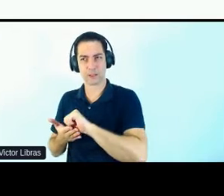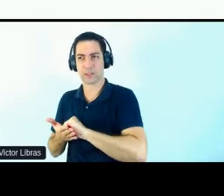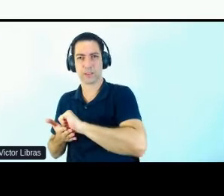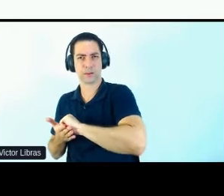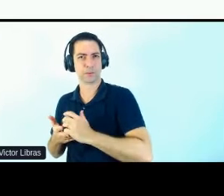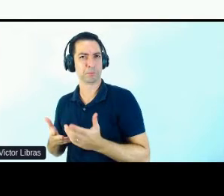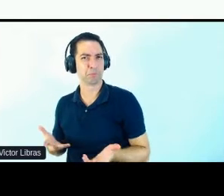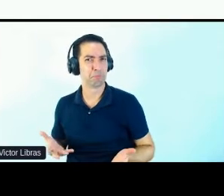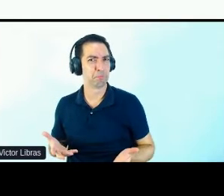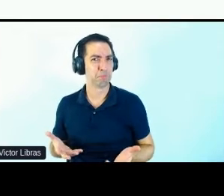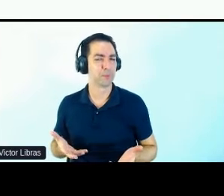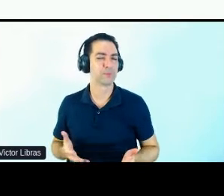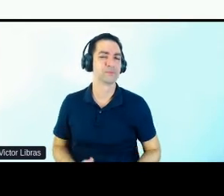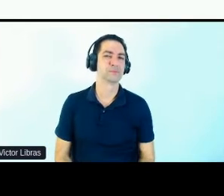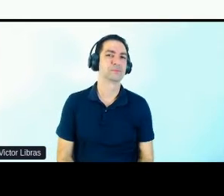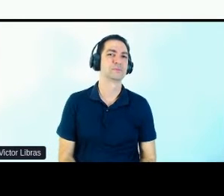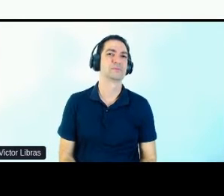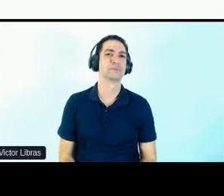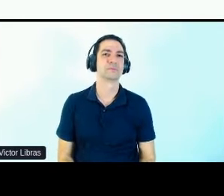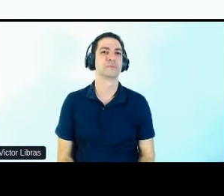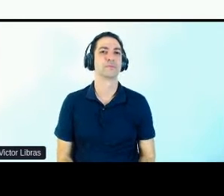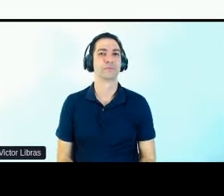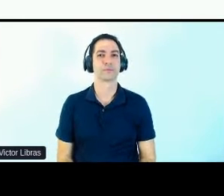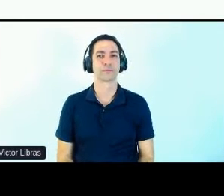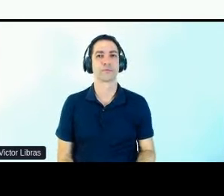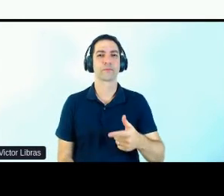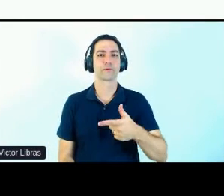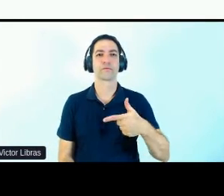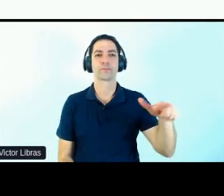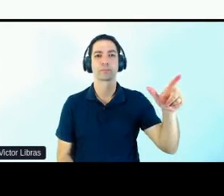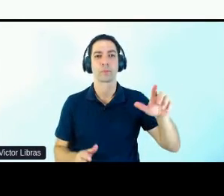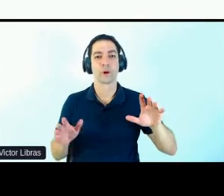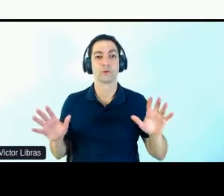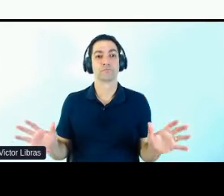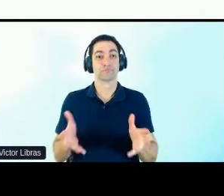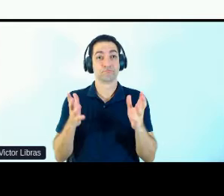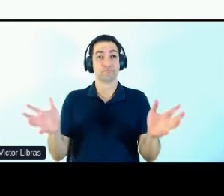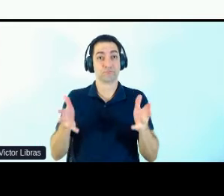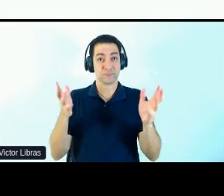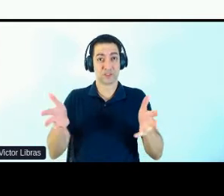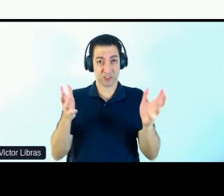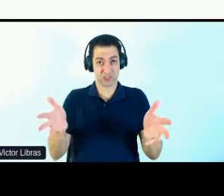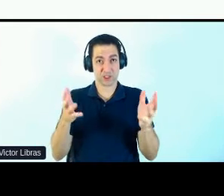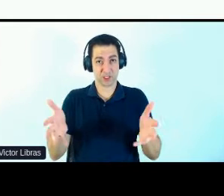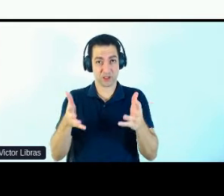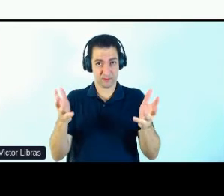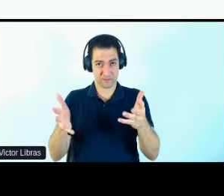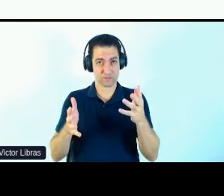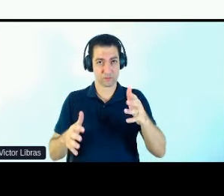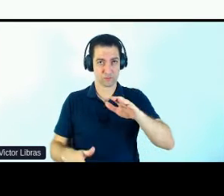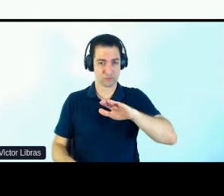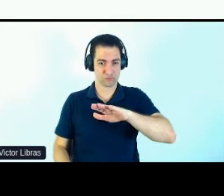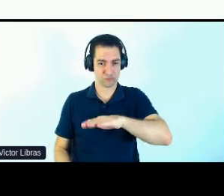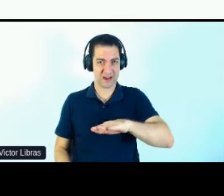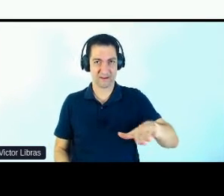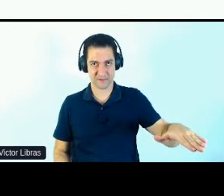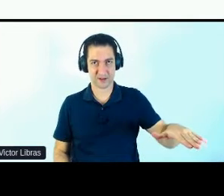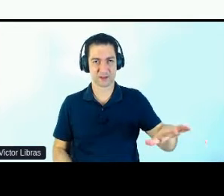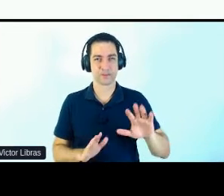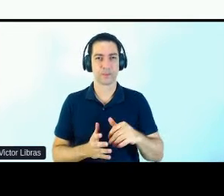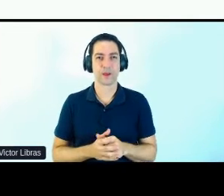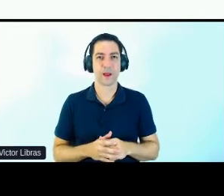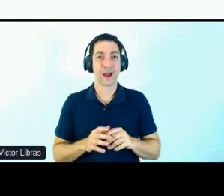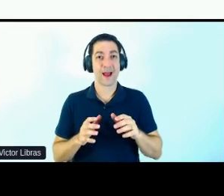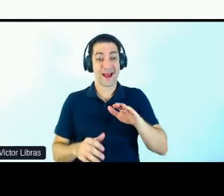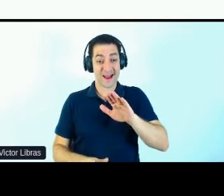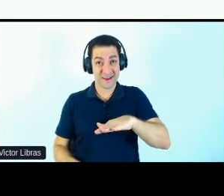E vamos continuar falando sobre os incentivos na infância, então, né? Durante a infância, os meninos, eles são encorajados